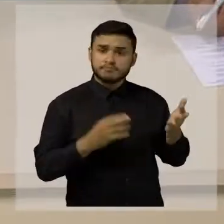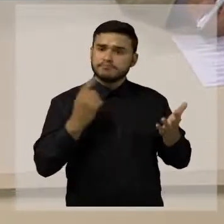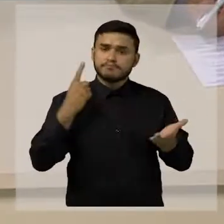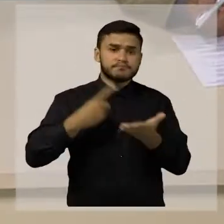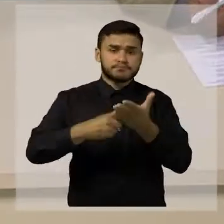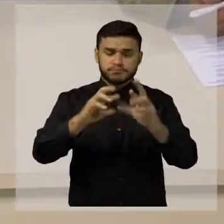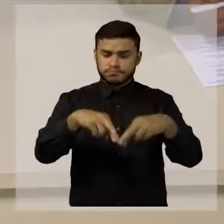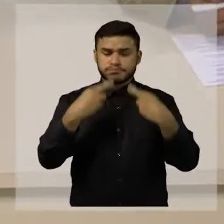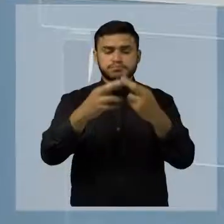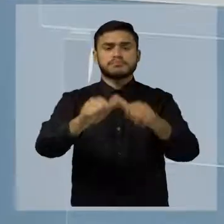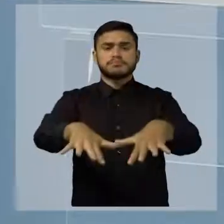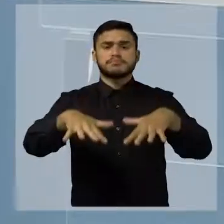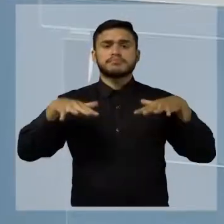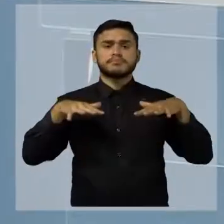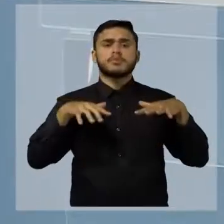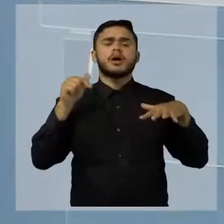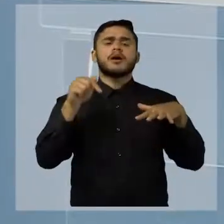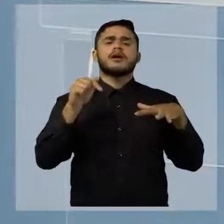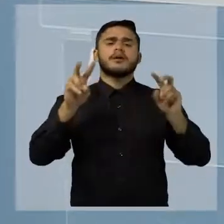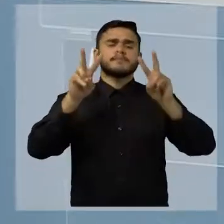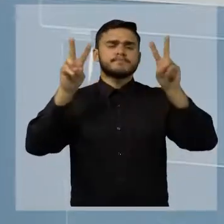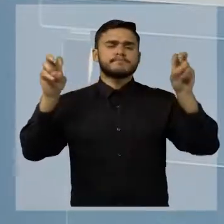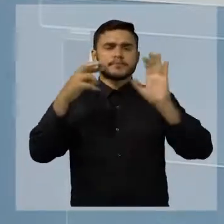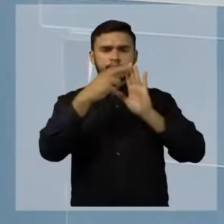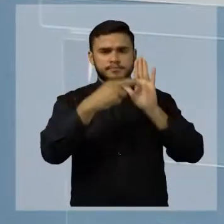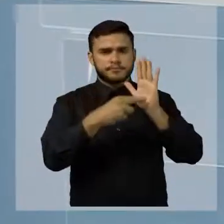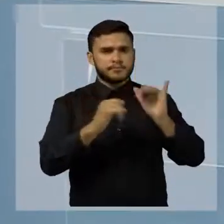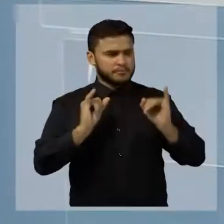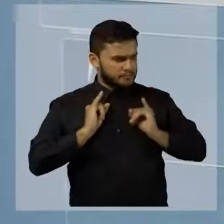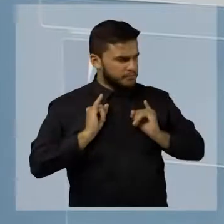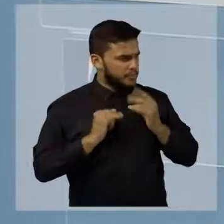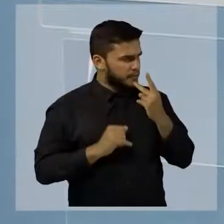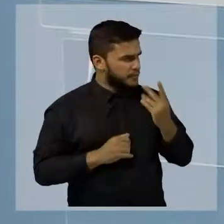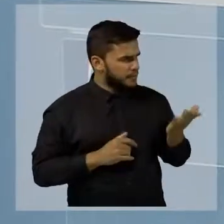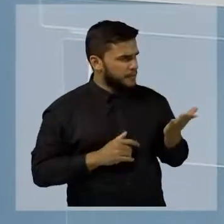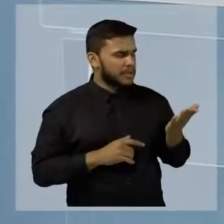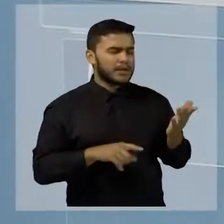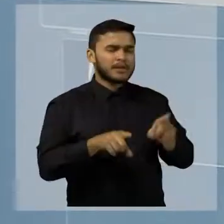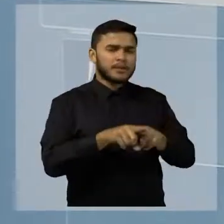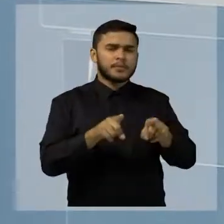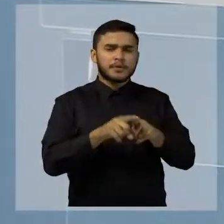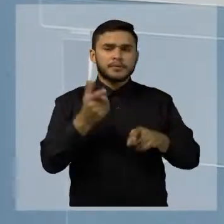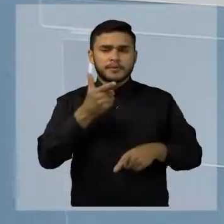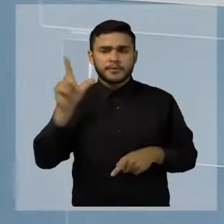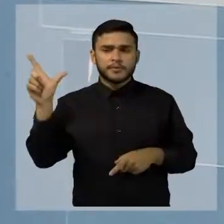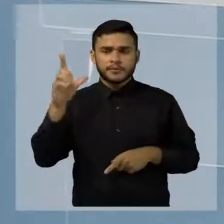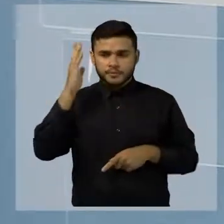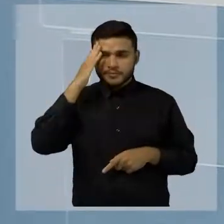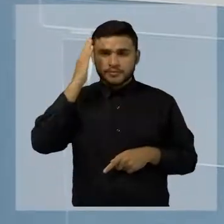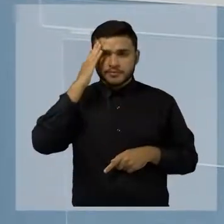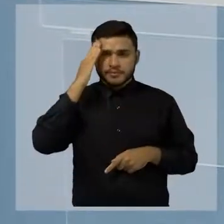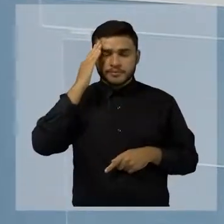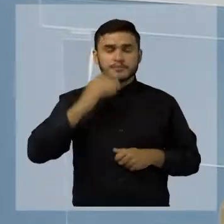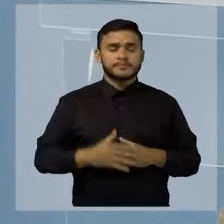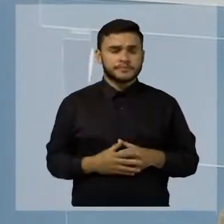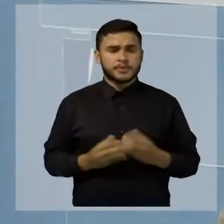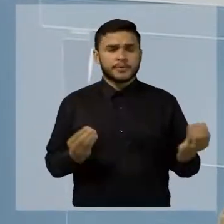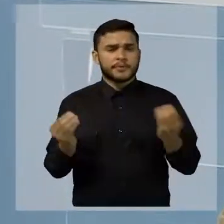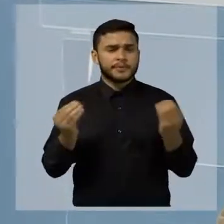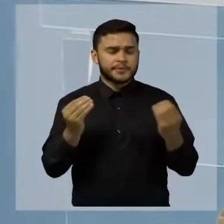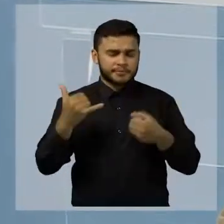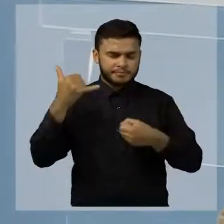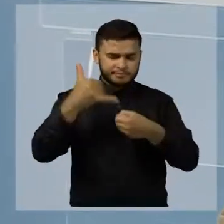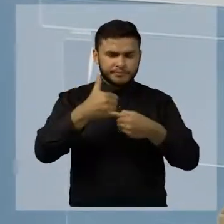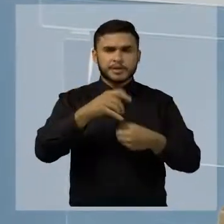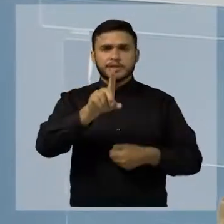audiência pública sobre esse episódio do aumento do óleo diesel, em que o presidente Jair Bolsonaro fez